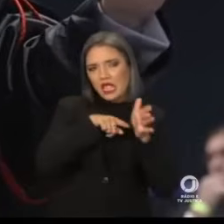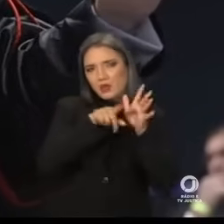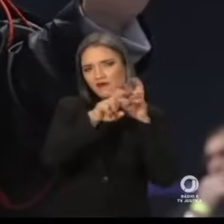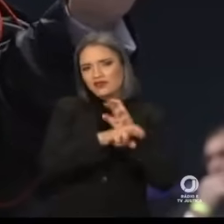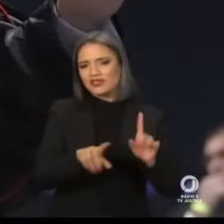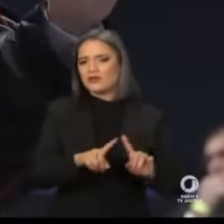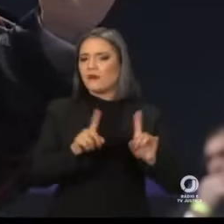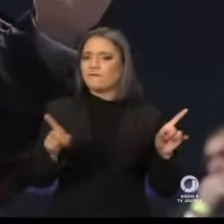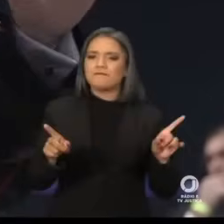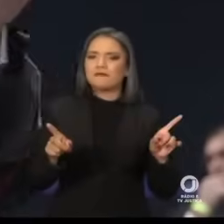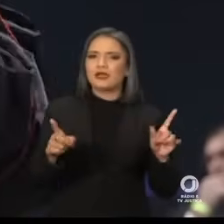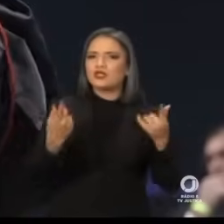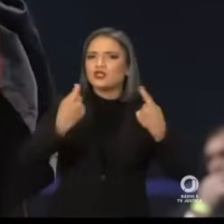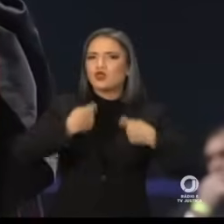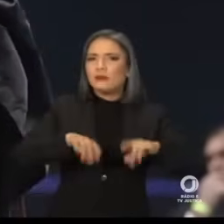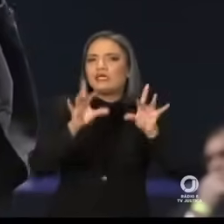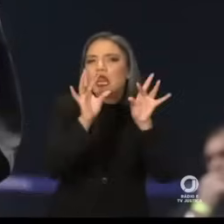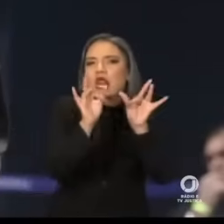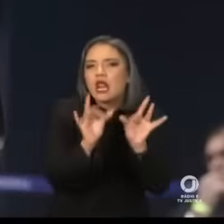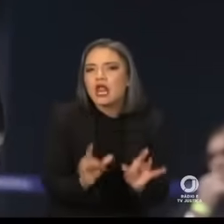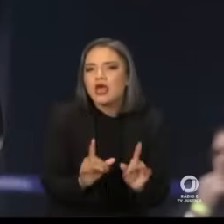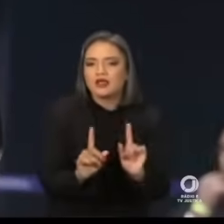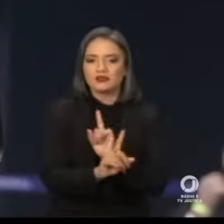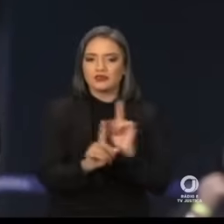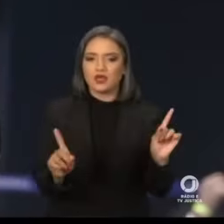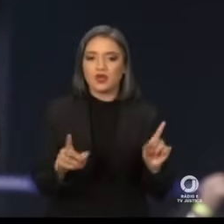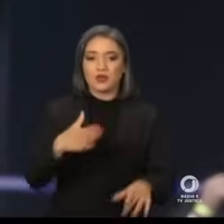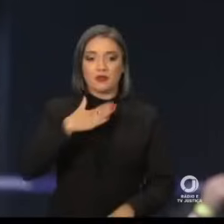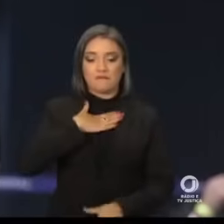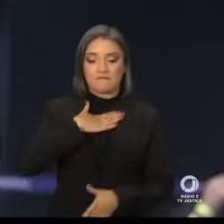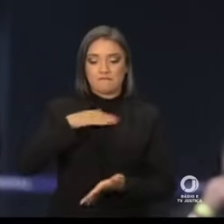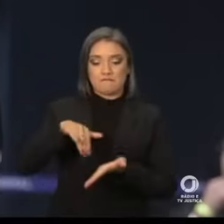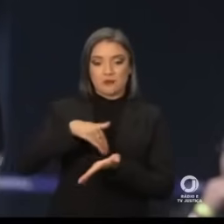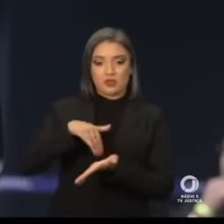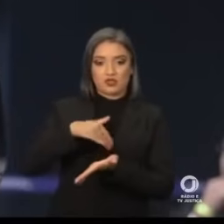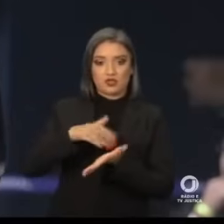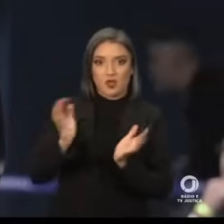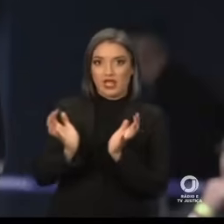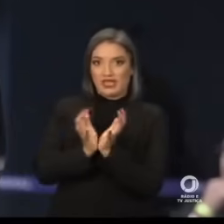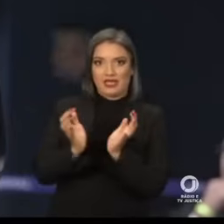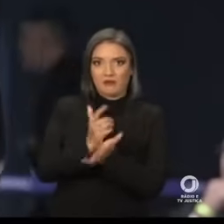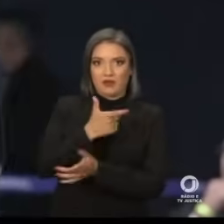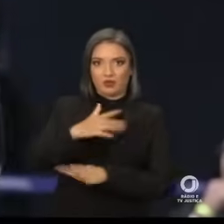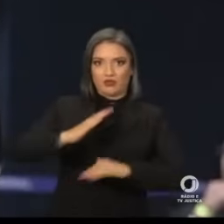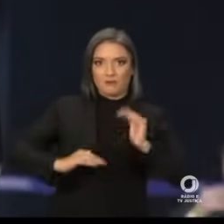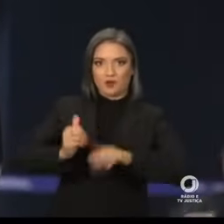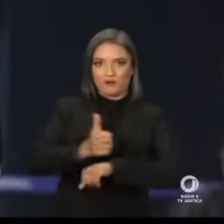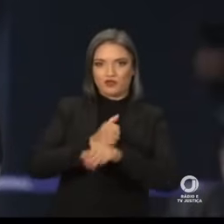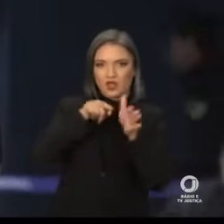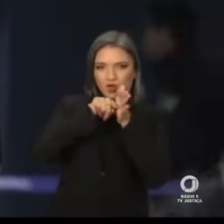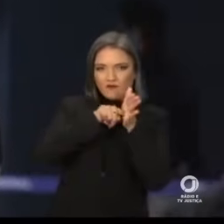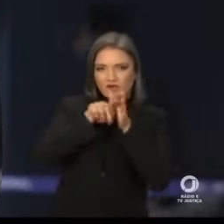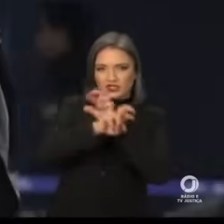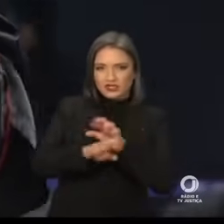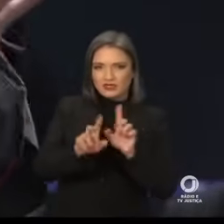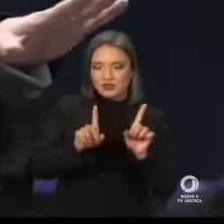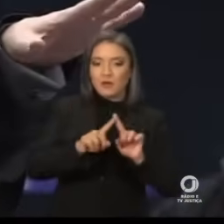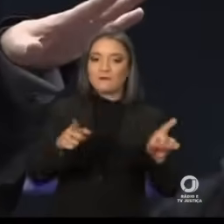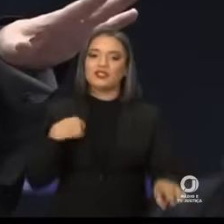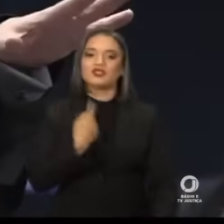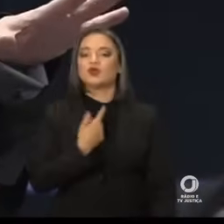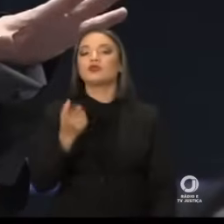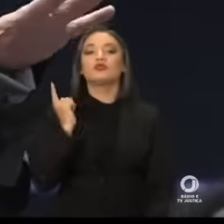precisa ser tão bem investigado, porque meu escritório, a minha equipe, que não tem nenhum investigador, nós conseguimos descobrir fatos só